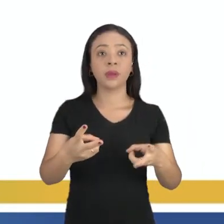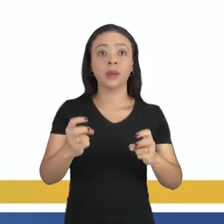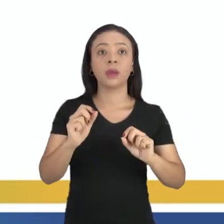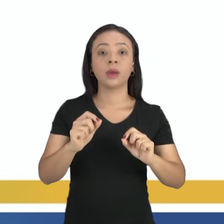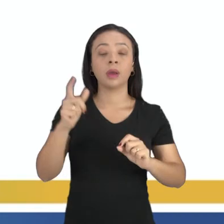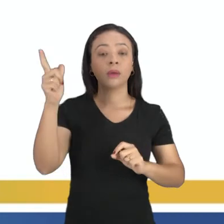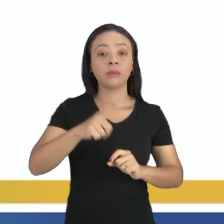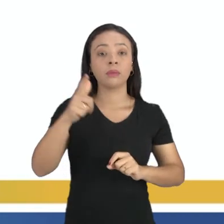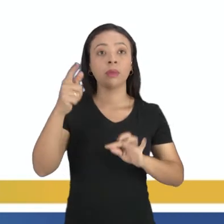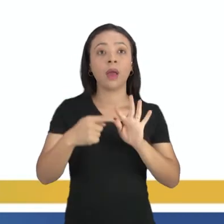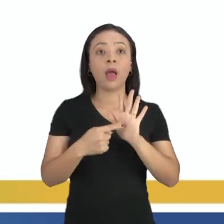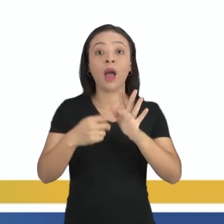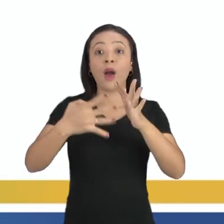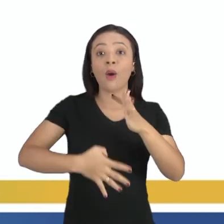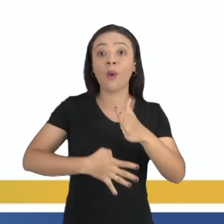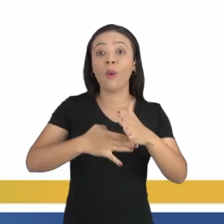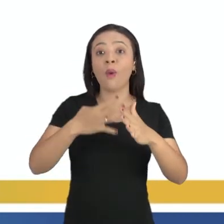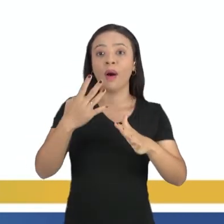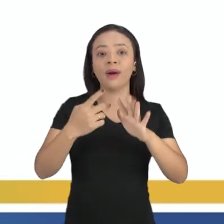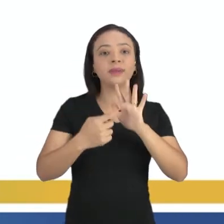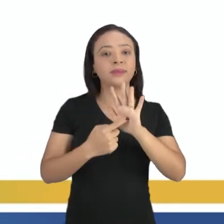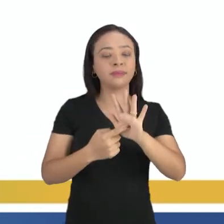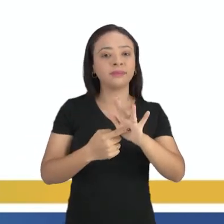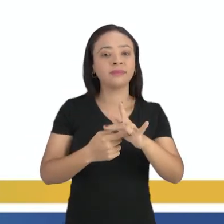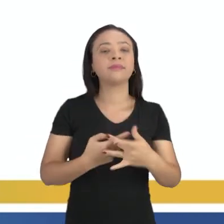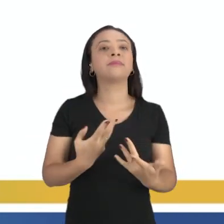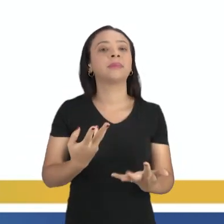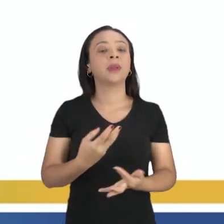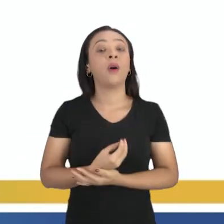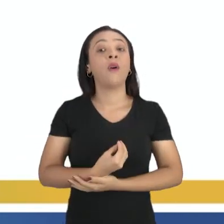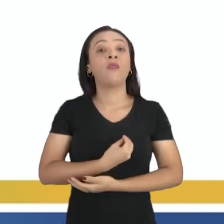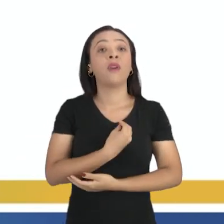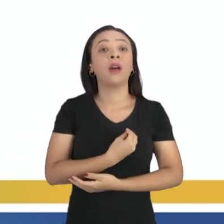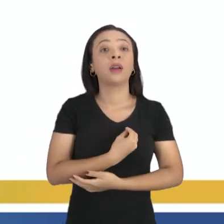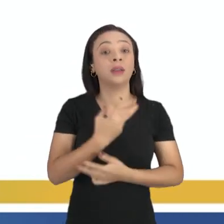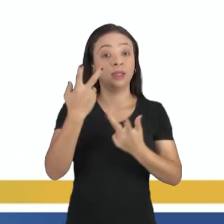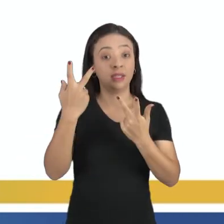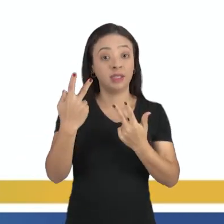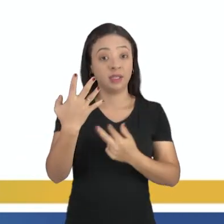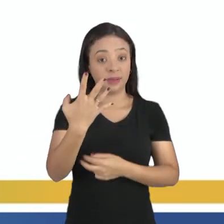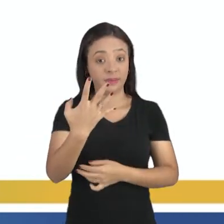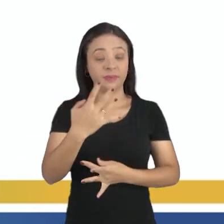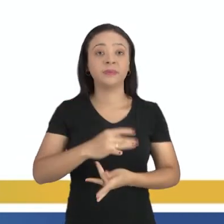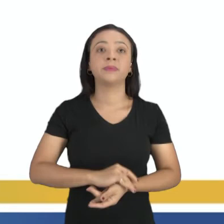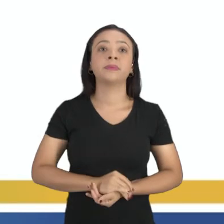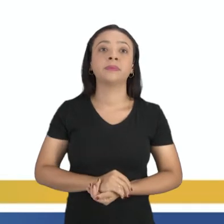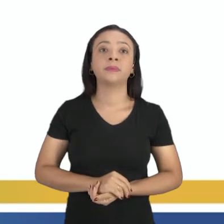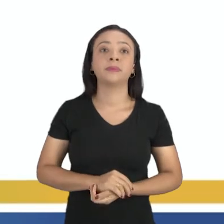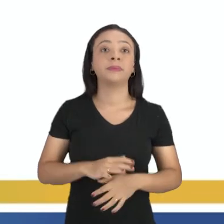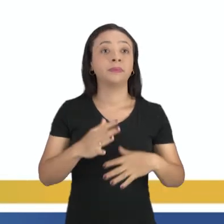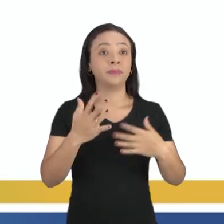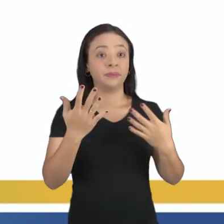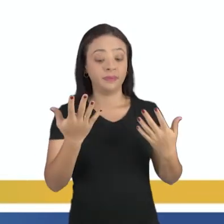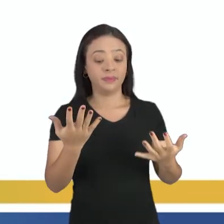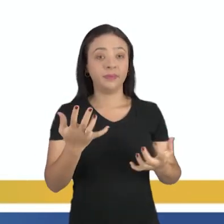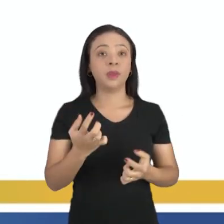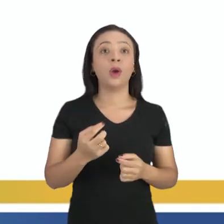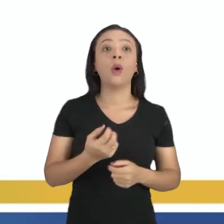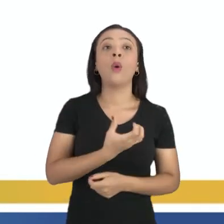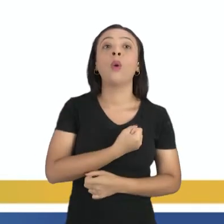repete 4 vezes, né? Ou seja, ele tem frequência absoluta igual a 4. Já o